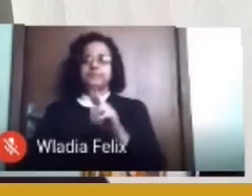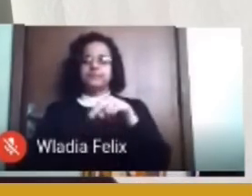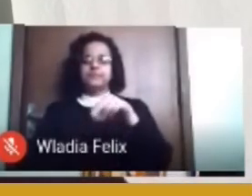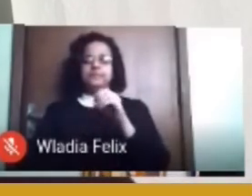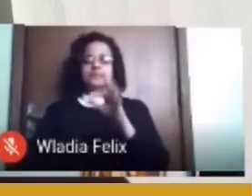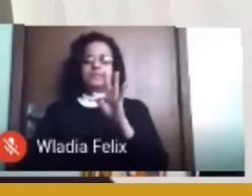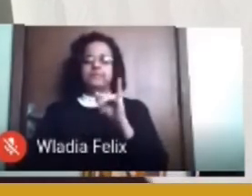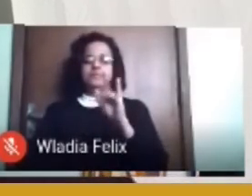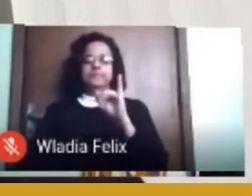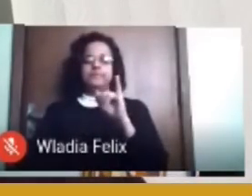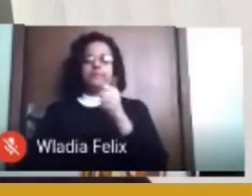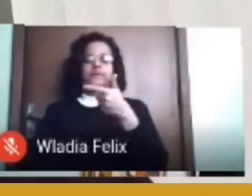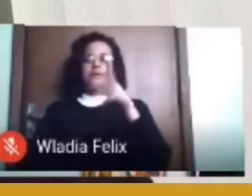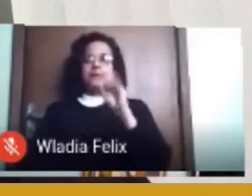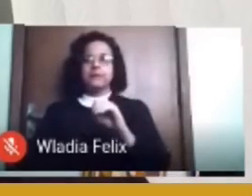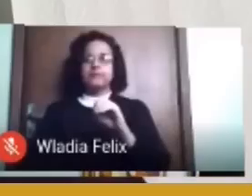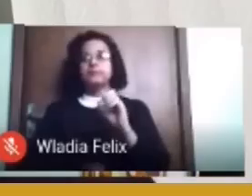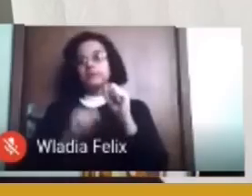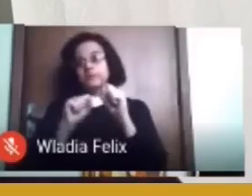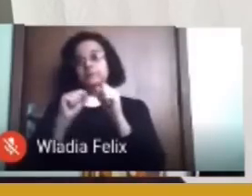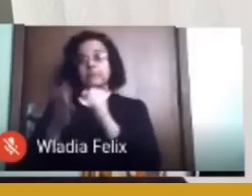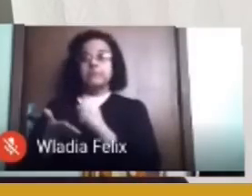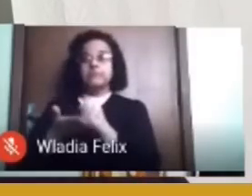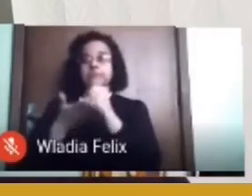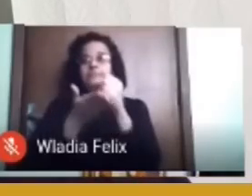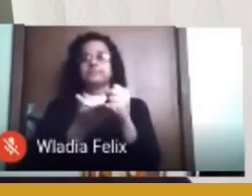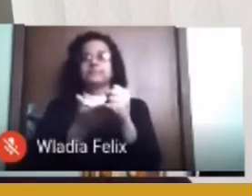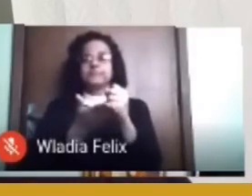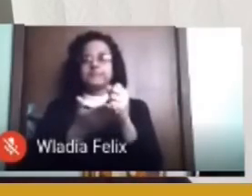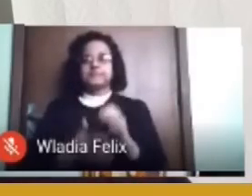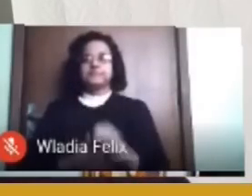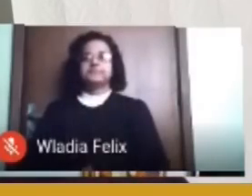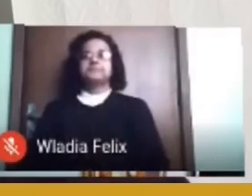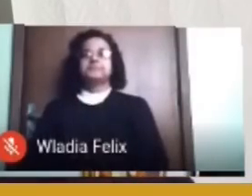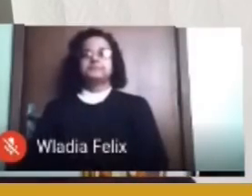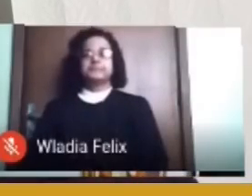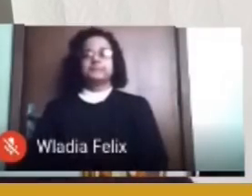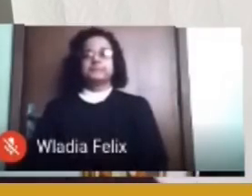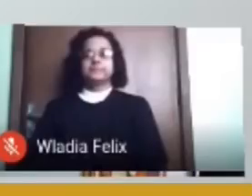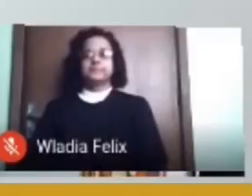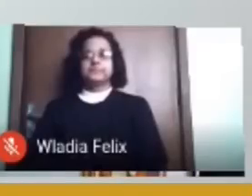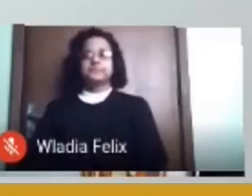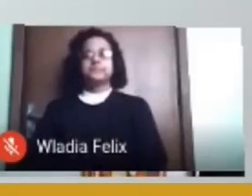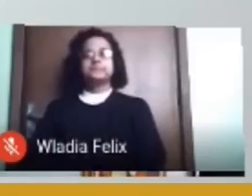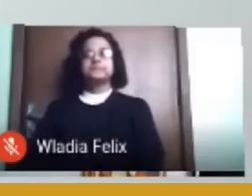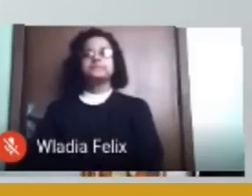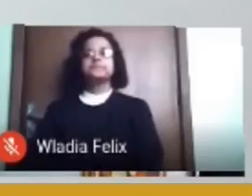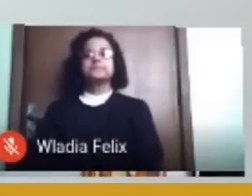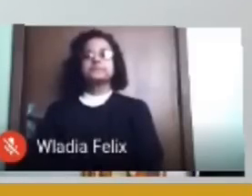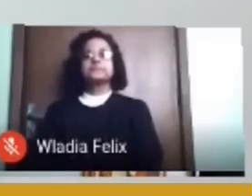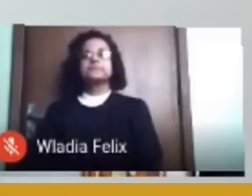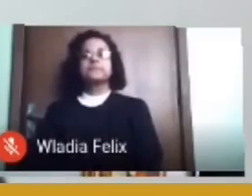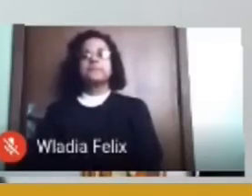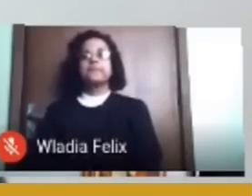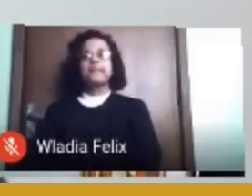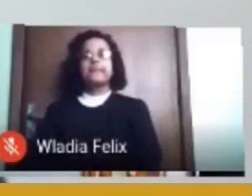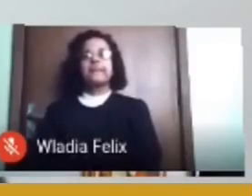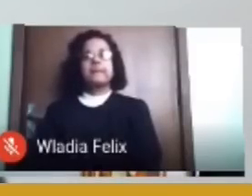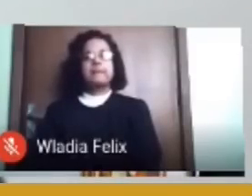Uhum. Muito bem colocado, professora Adriana. E esses números por si só, os números